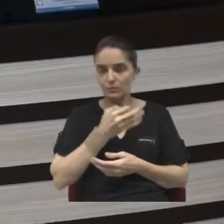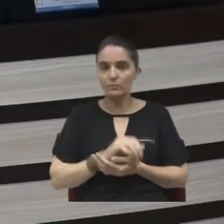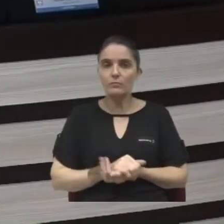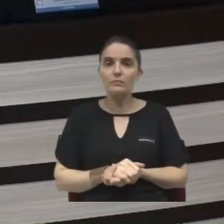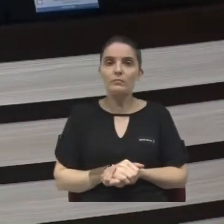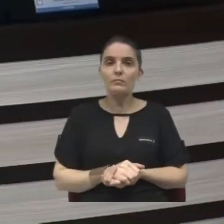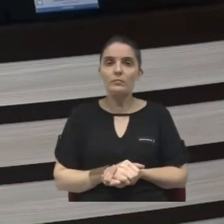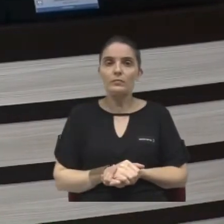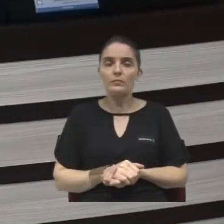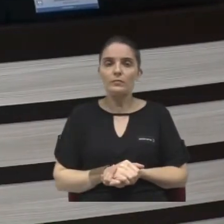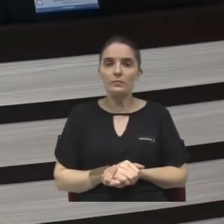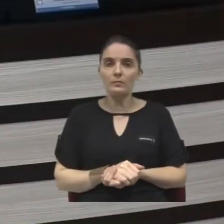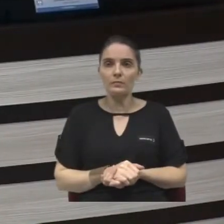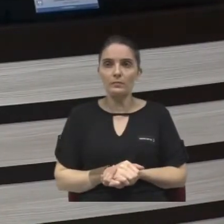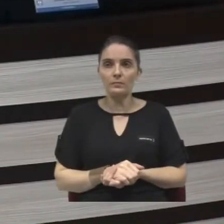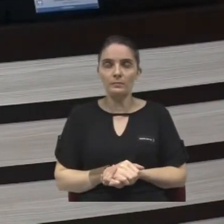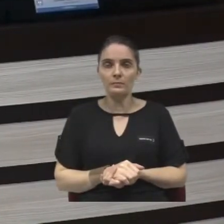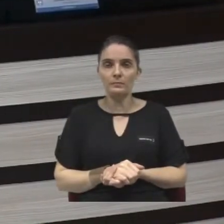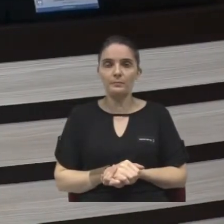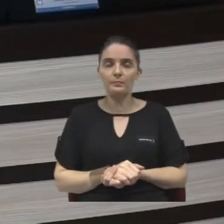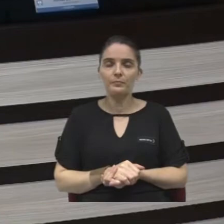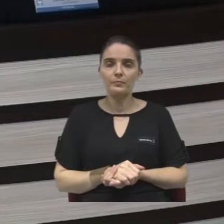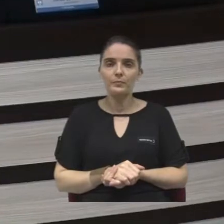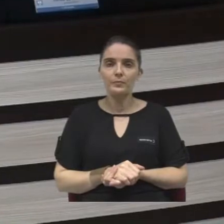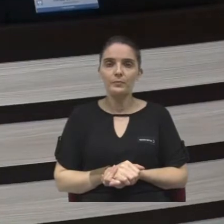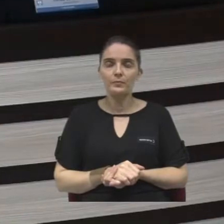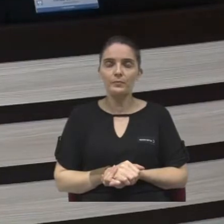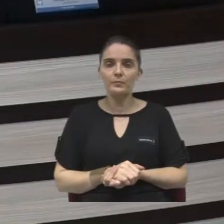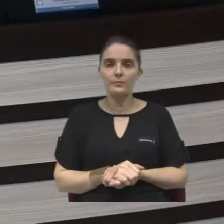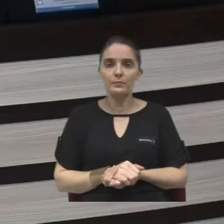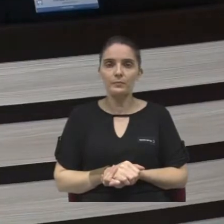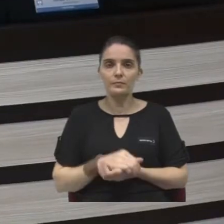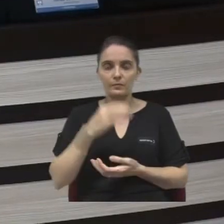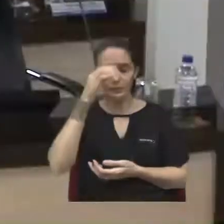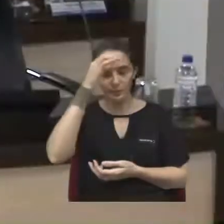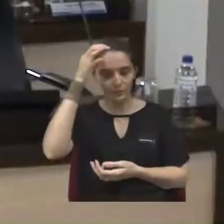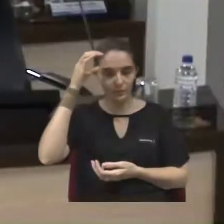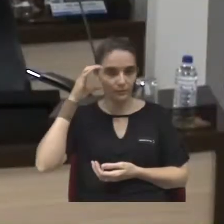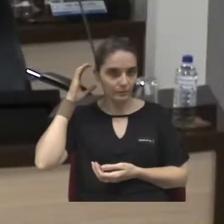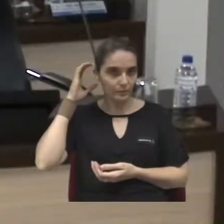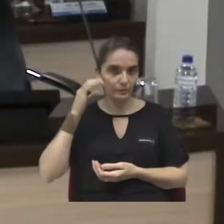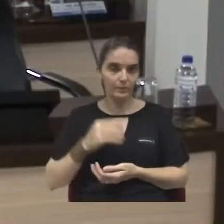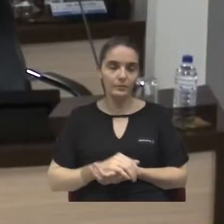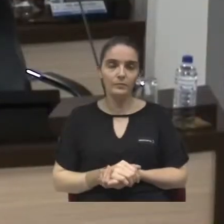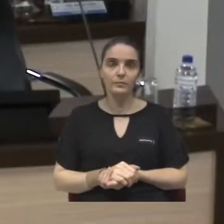Manifesto interesse em discutir, presidente. Para discutir o requerimento, a vereadora Carolina Pontes.